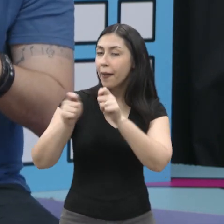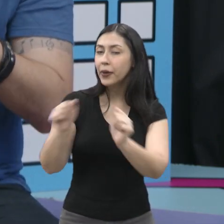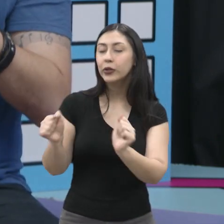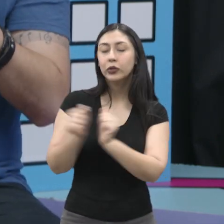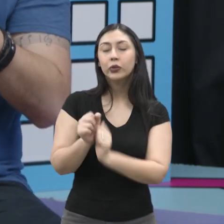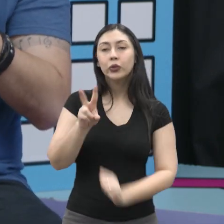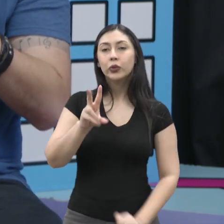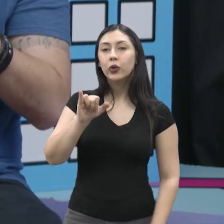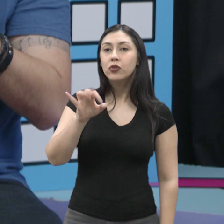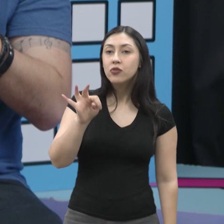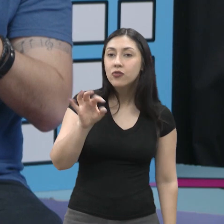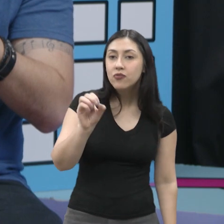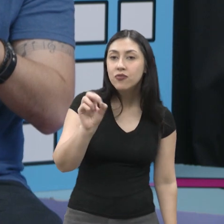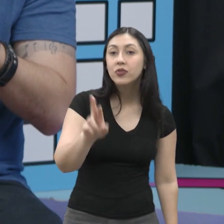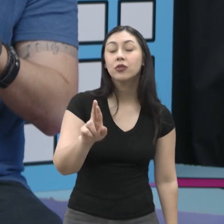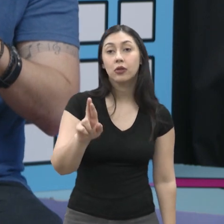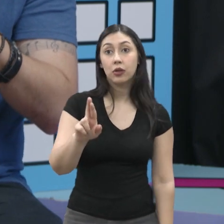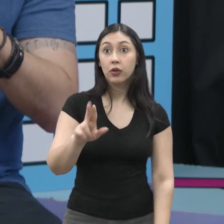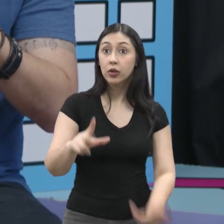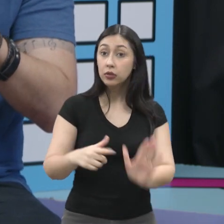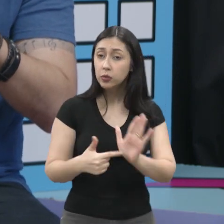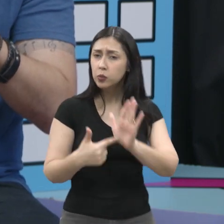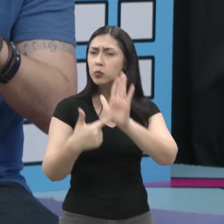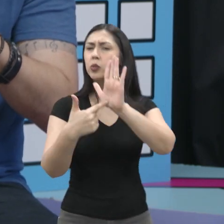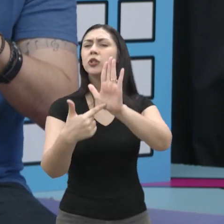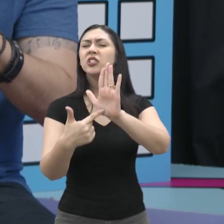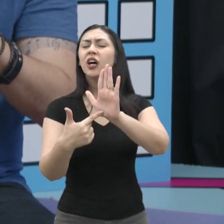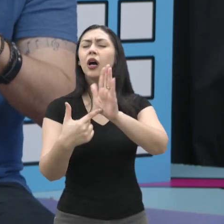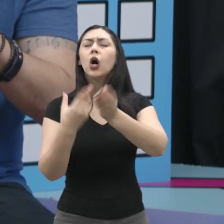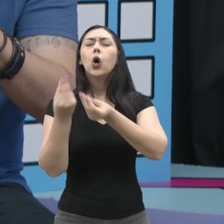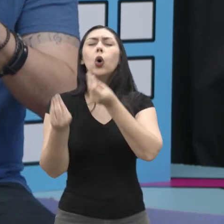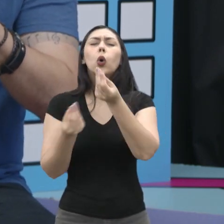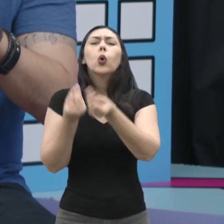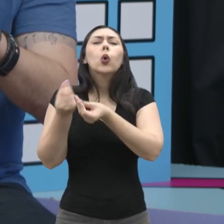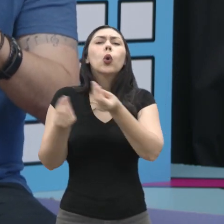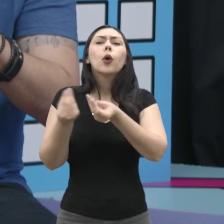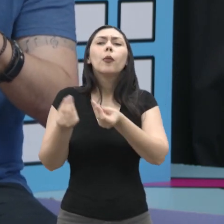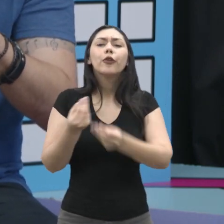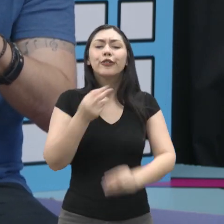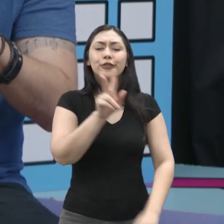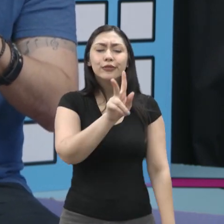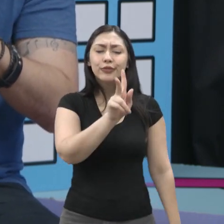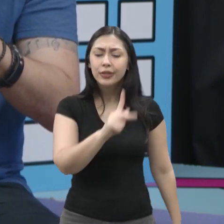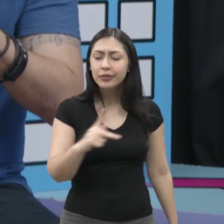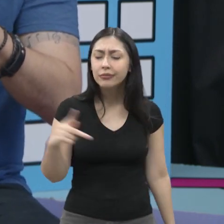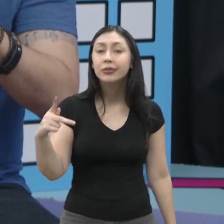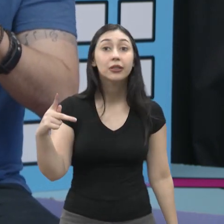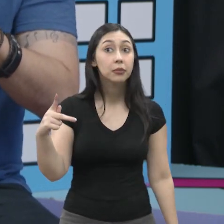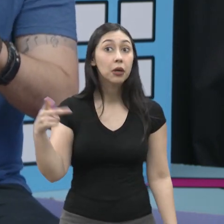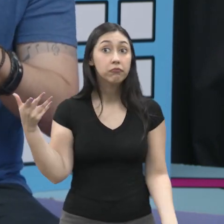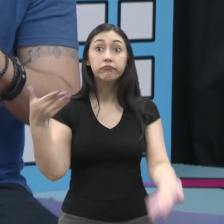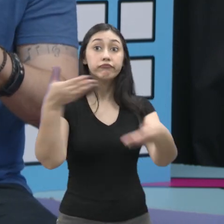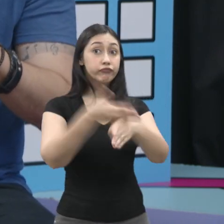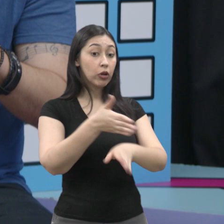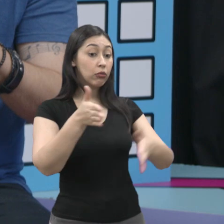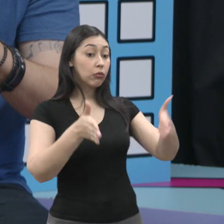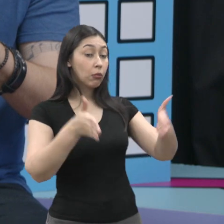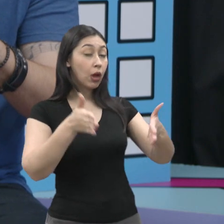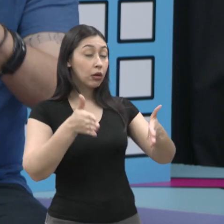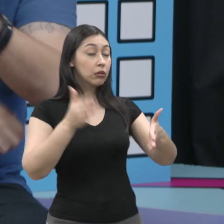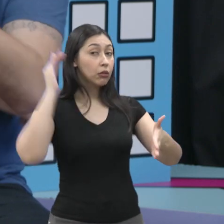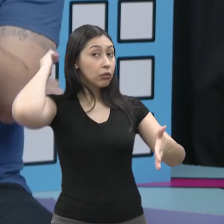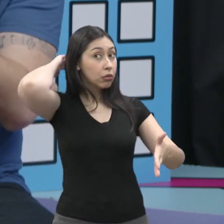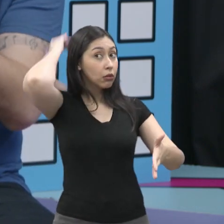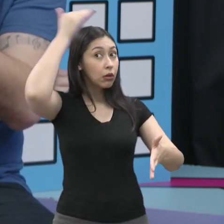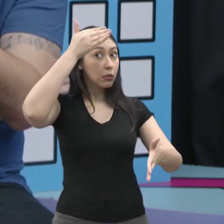Repórter, mais uma vez com o Vitor Krigor, que vai trazer para a gente qual foi a participação, na verdade, o contexto da nossa região